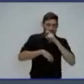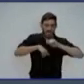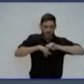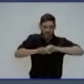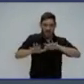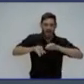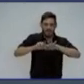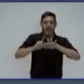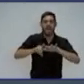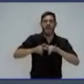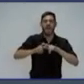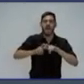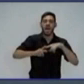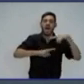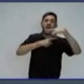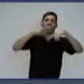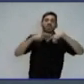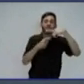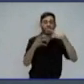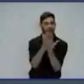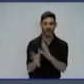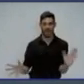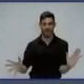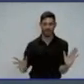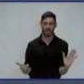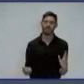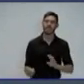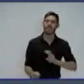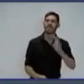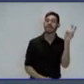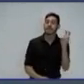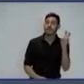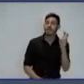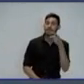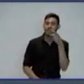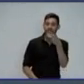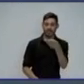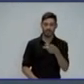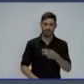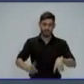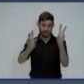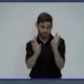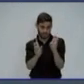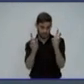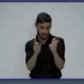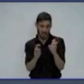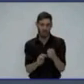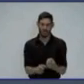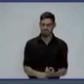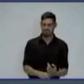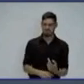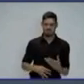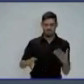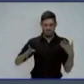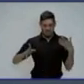as dúvidas se dissiparão. Quinta afirmação, aspas, não posso